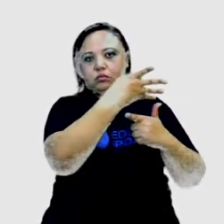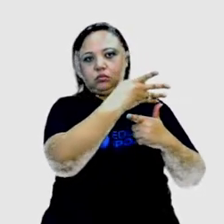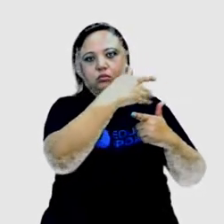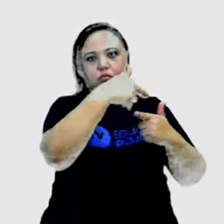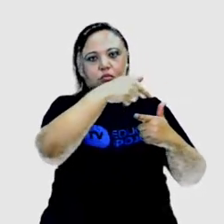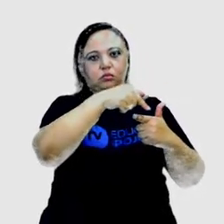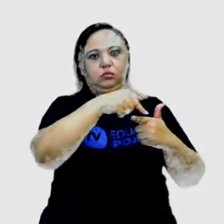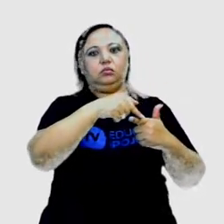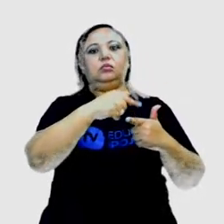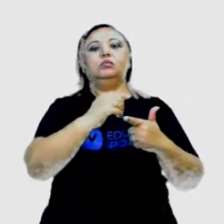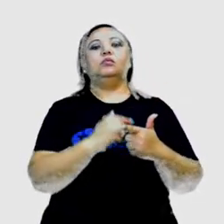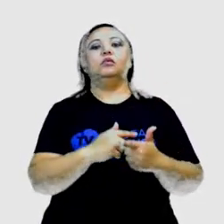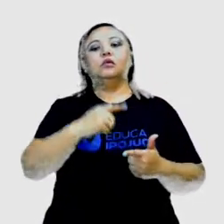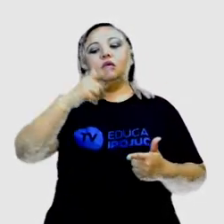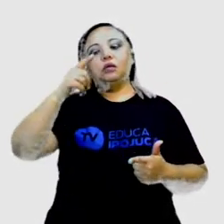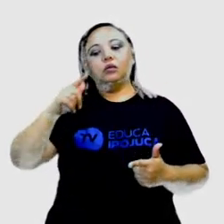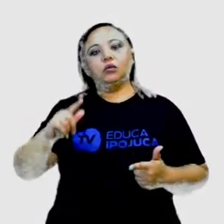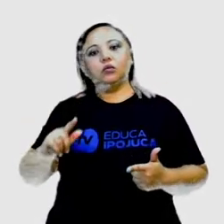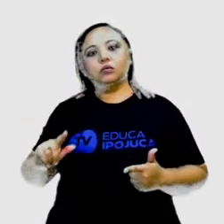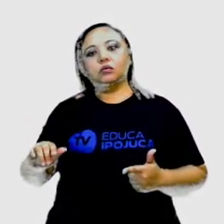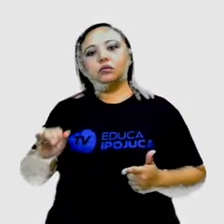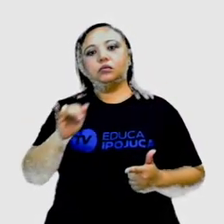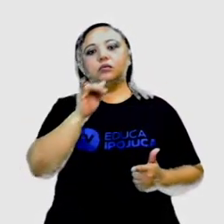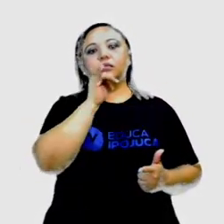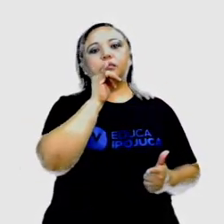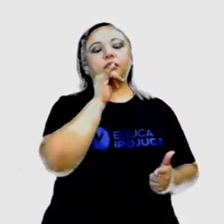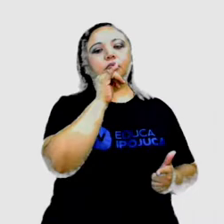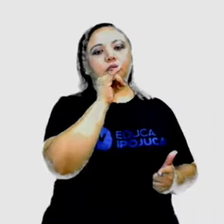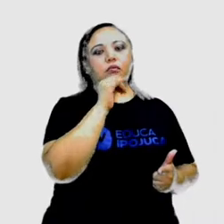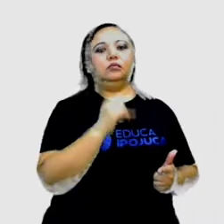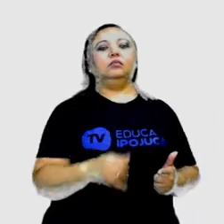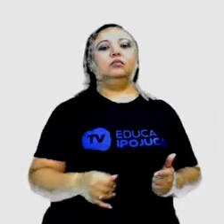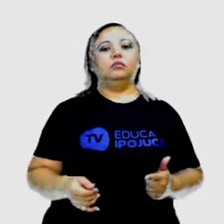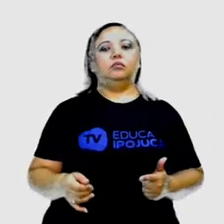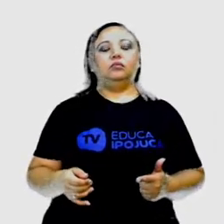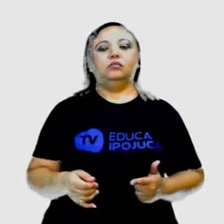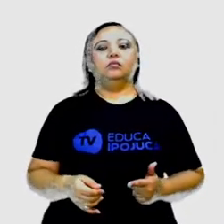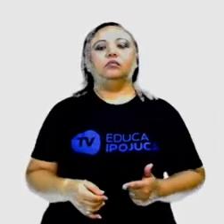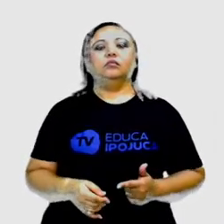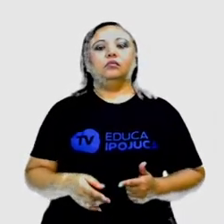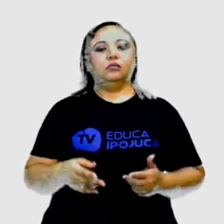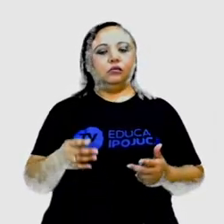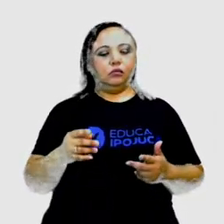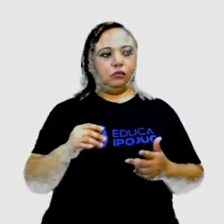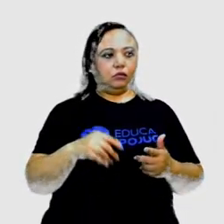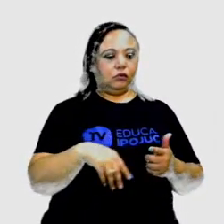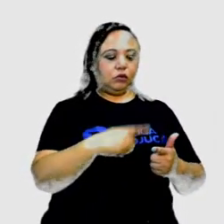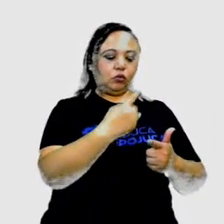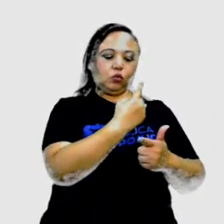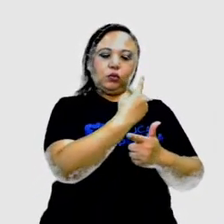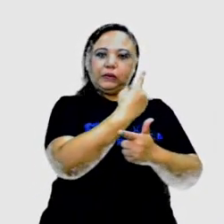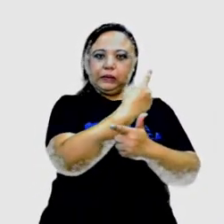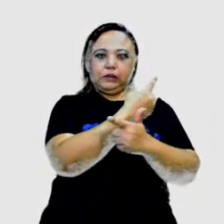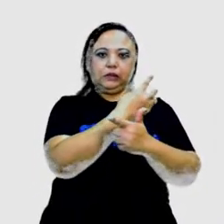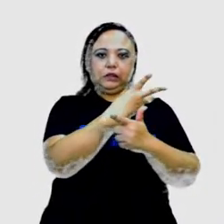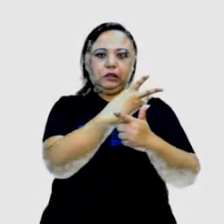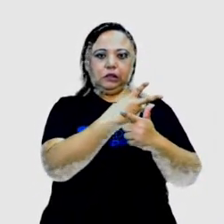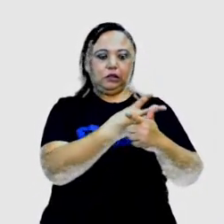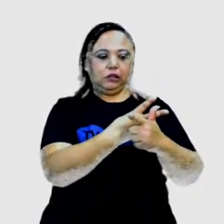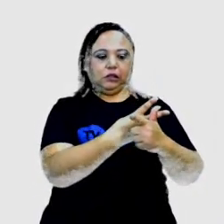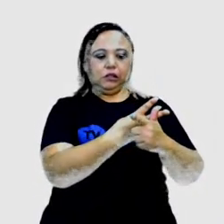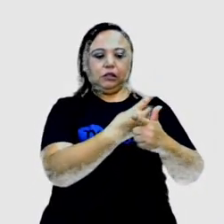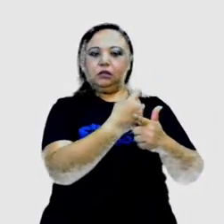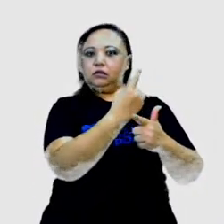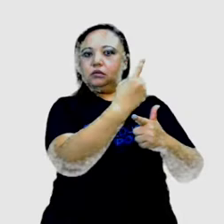vem outros exemplos que acontecem a mesma coisa. O 13, por exemplo. Eu só